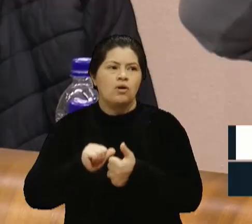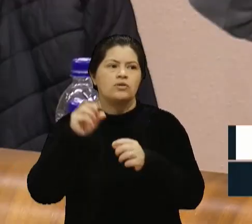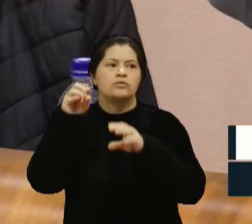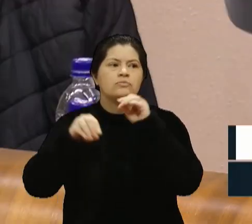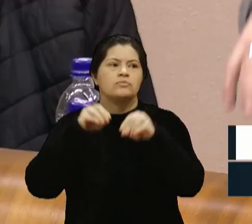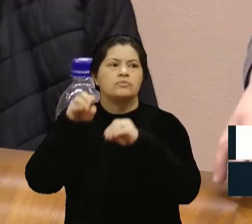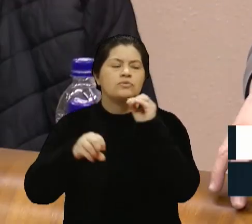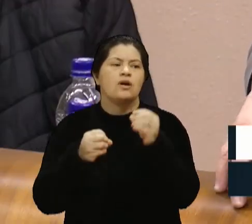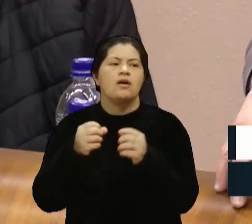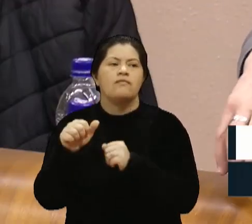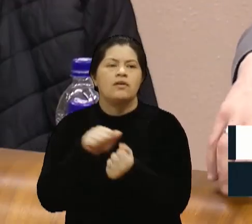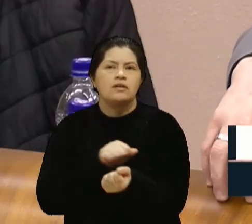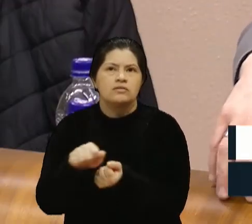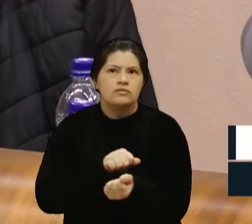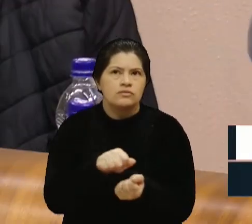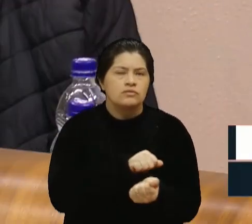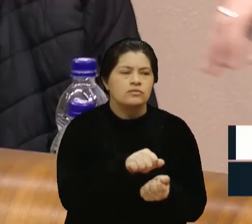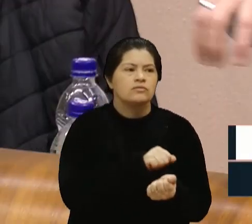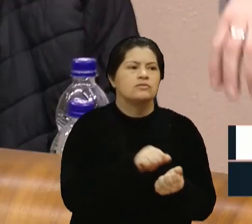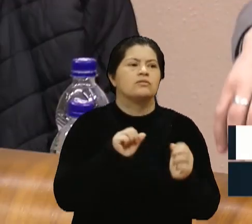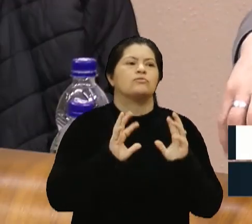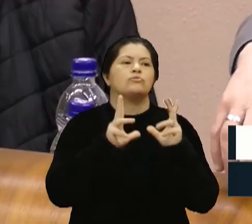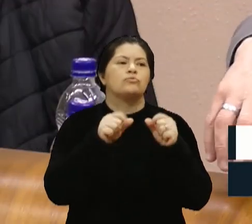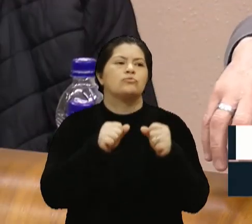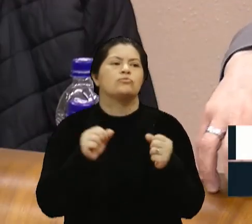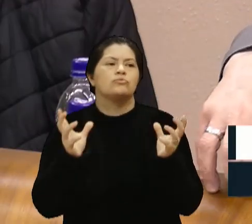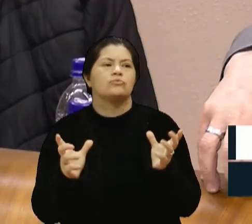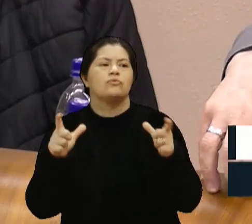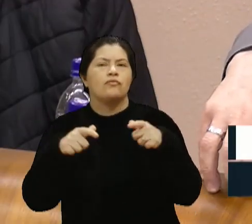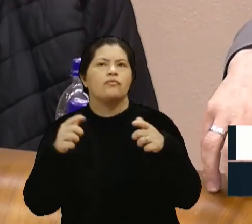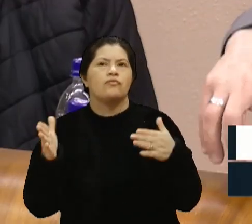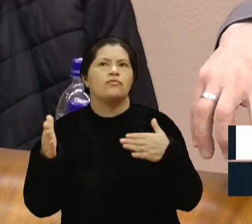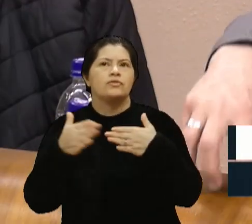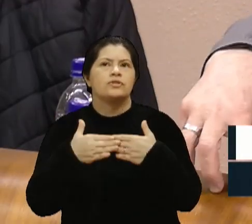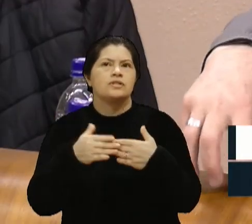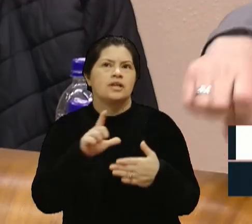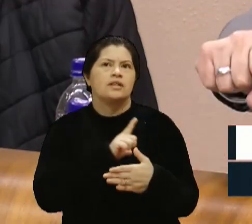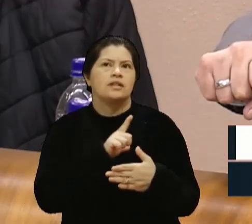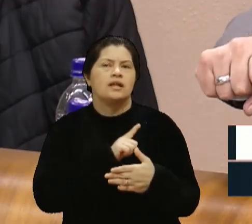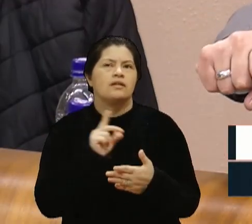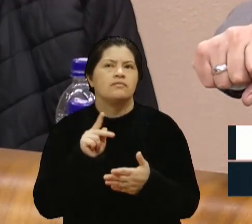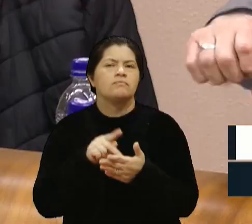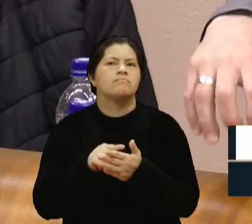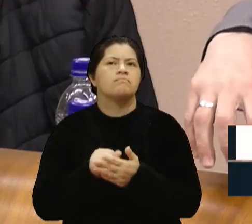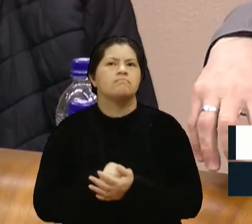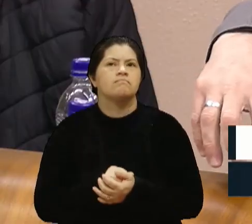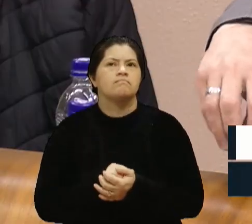tem lavanderia, elas são fechadas e tem, na verdade,